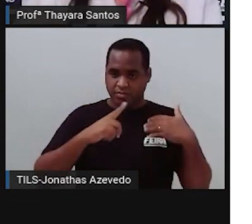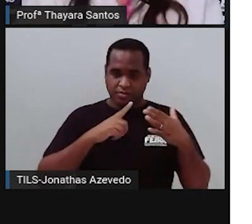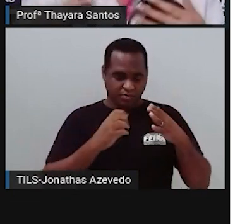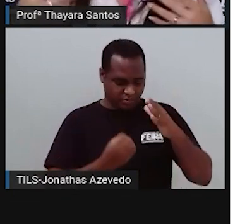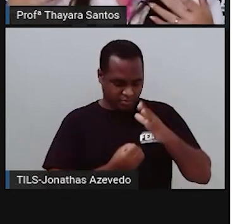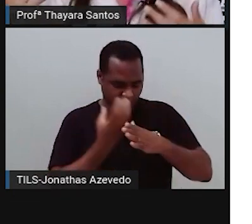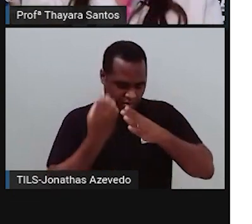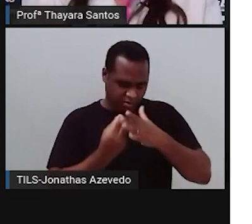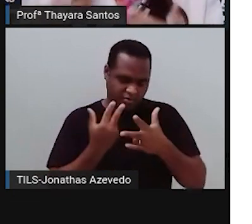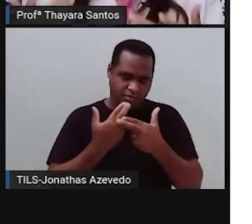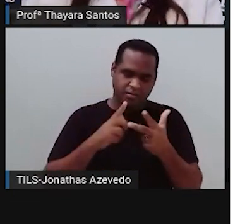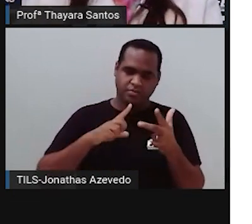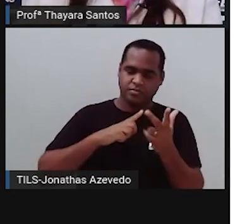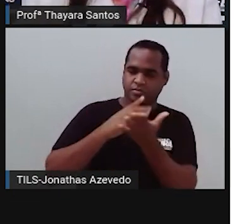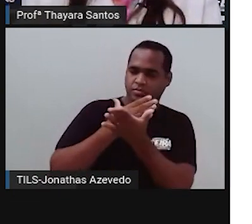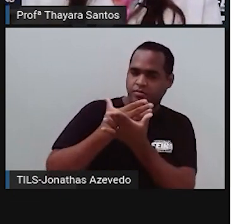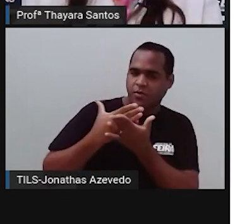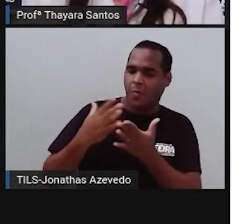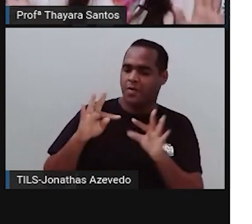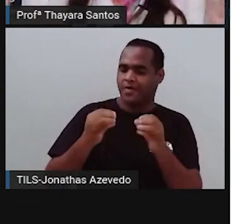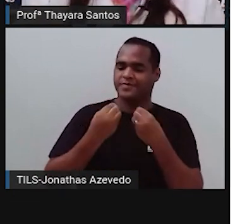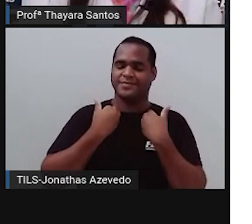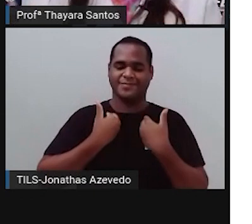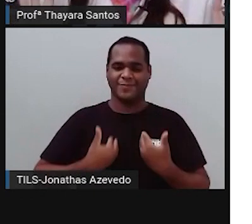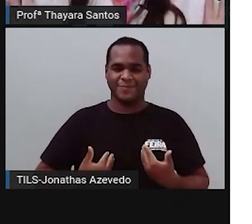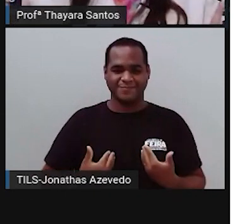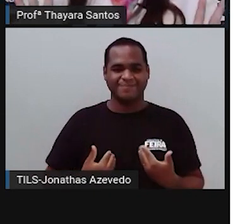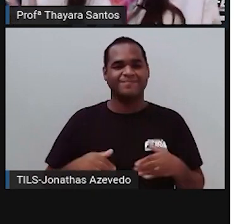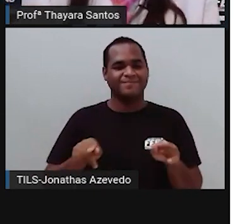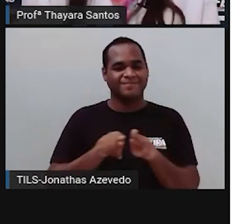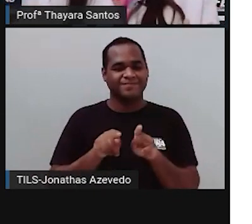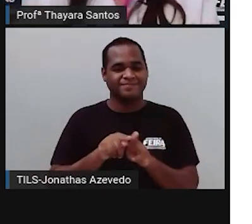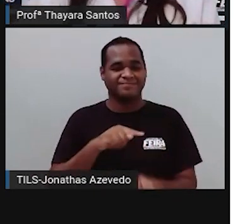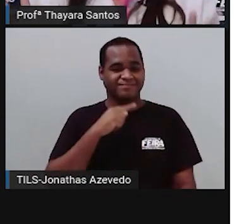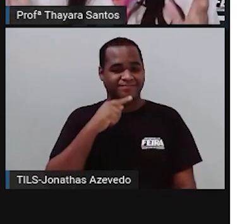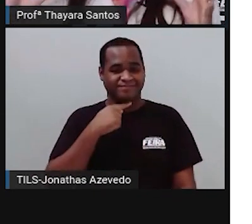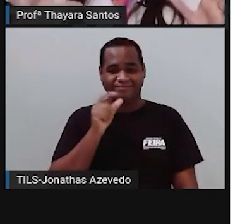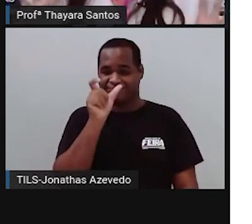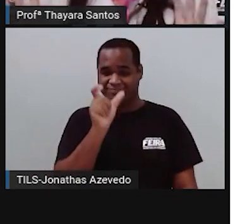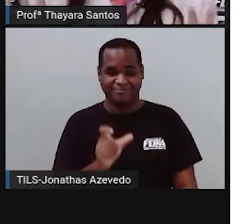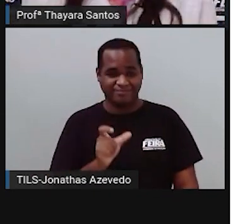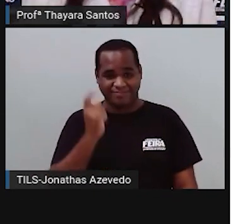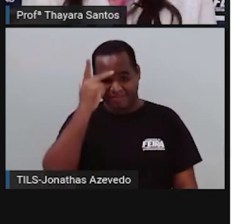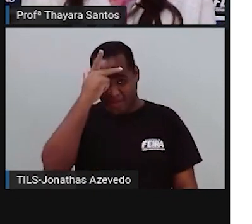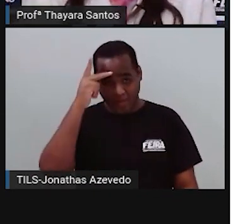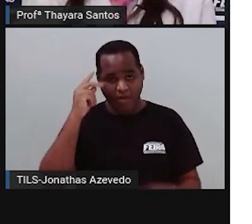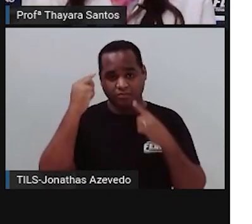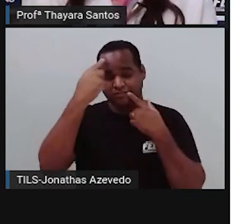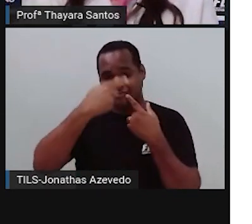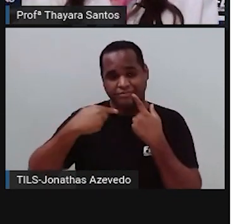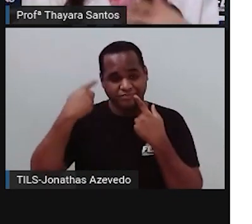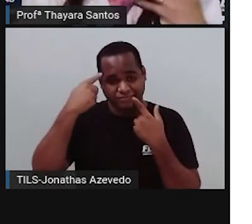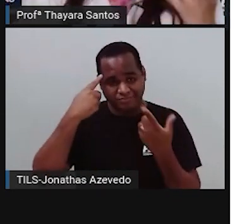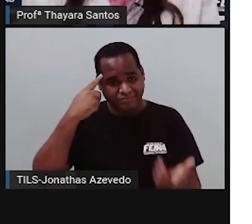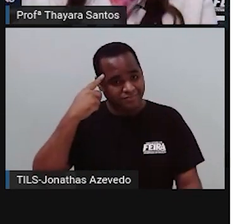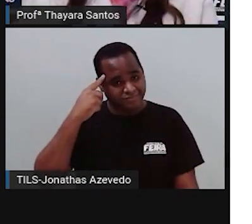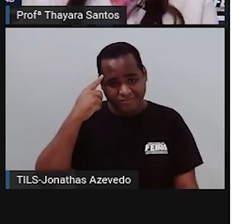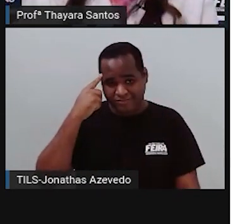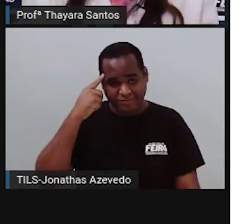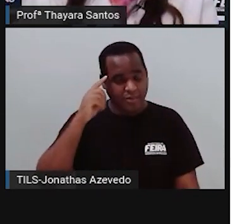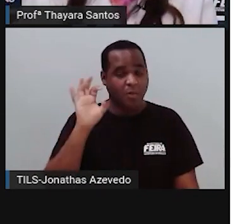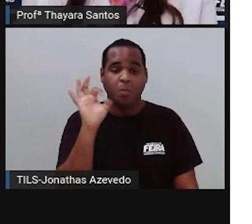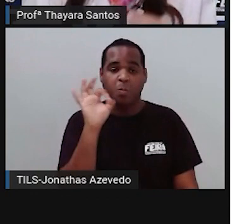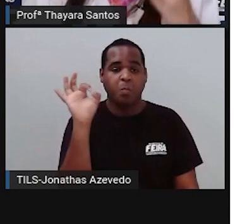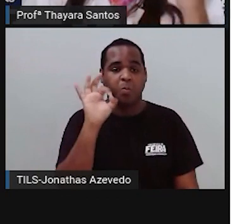origem aos órgãos do nosso corpo, mas ainda não tem a carinha de ser humano, né? A forma do ser humano. A gente só vai ter